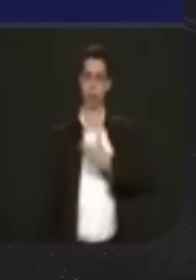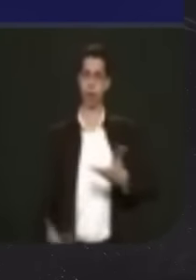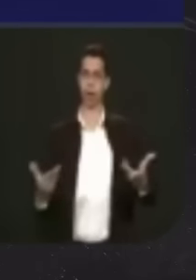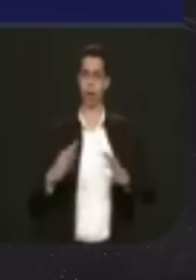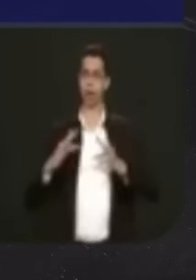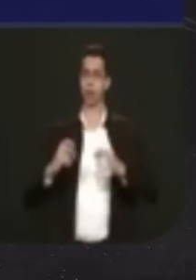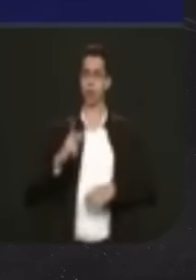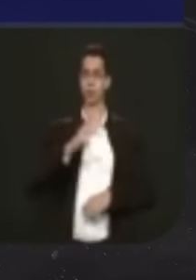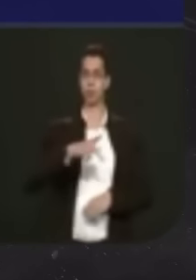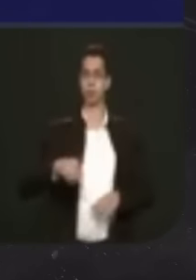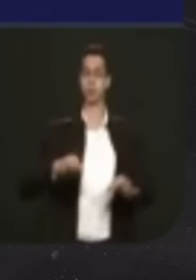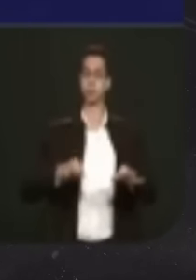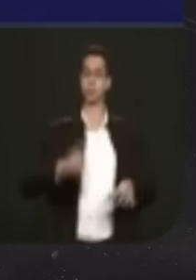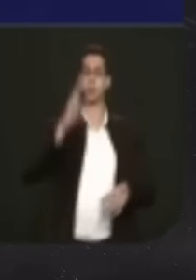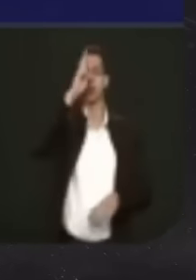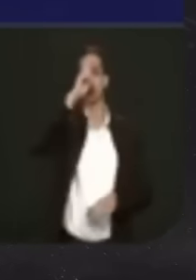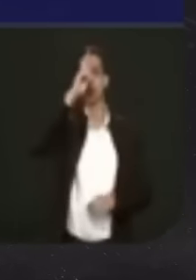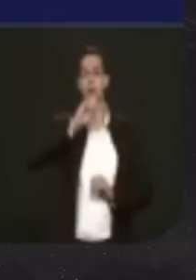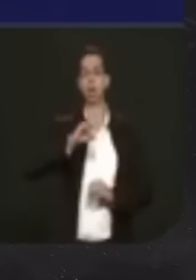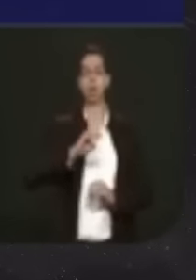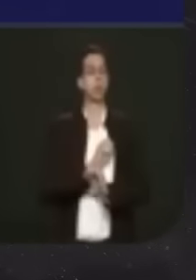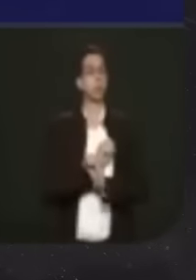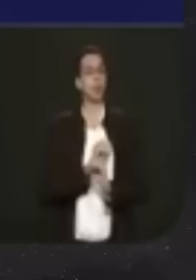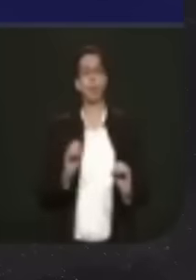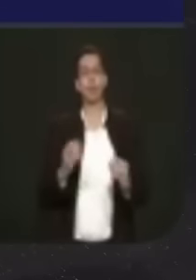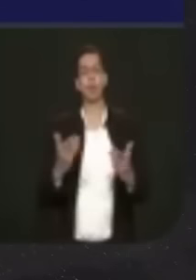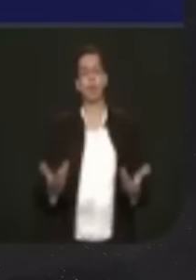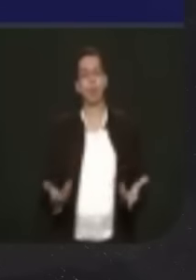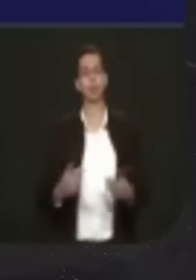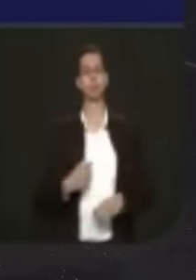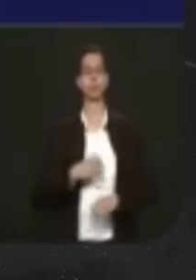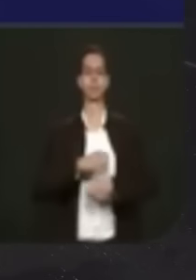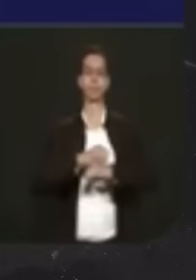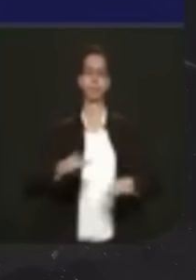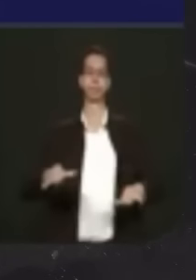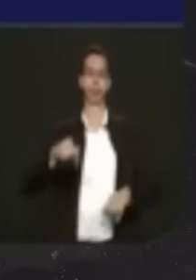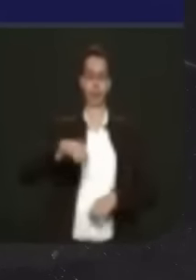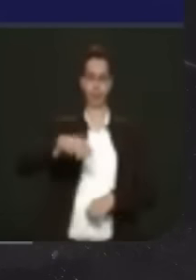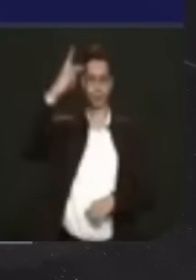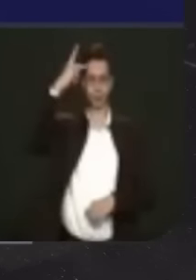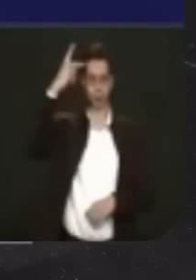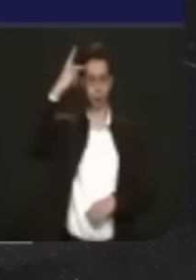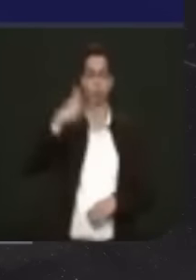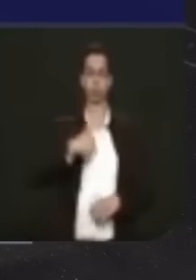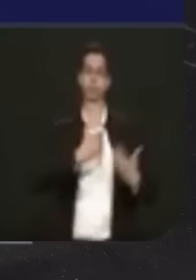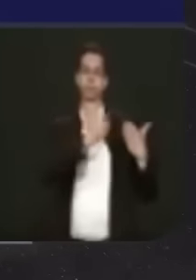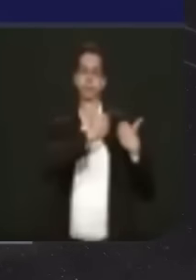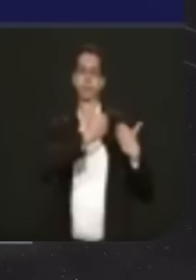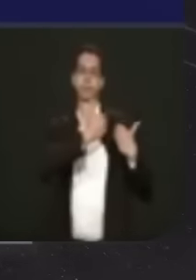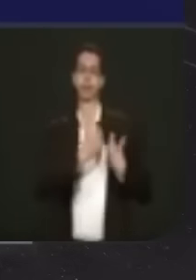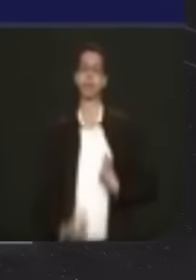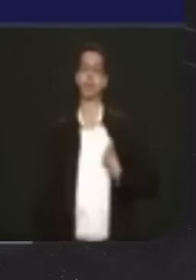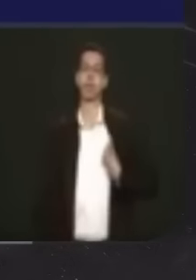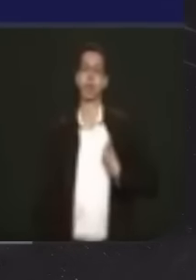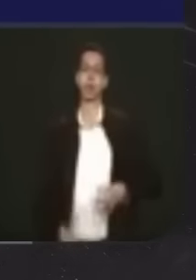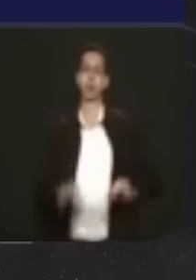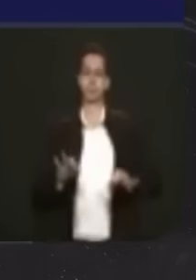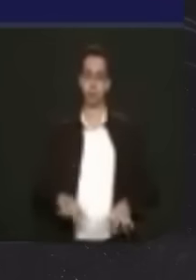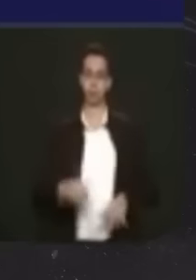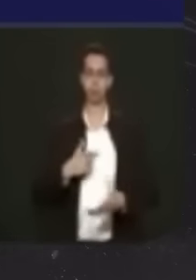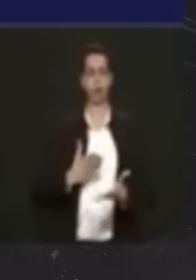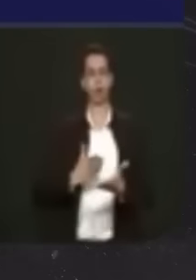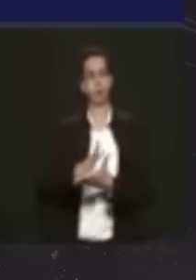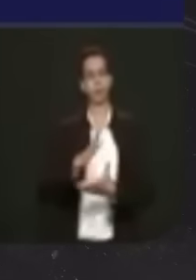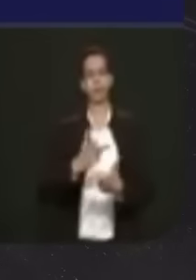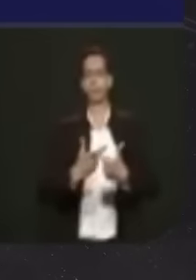mesmo sem ter histórico nenhum na educação Então o que eu trago para São Paulo é um compromisso de vida de quem aprovou o pé de meia ao Marco do ensino